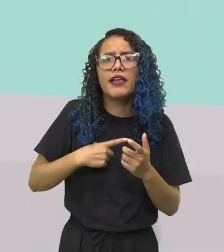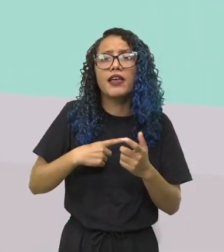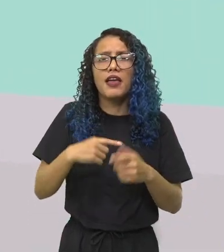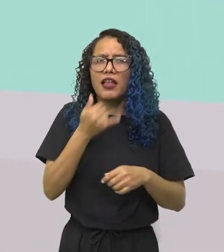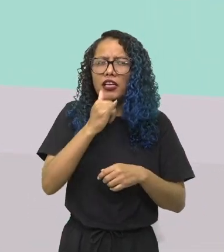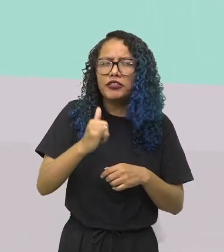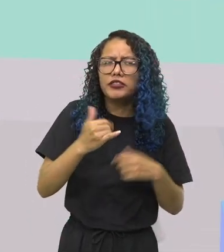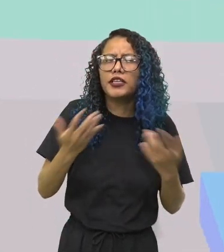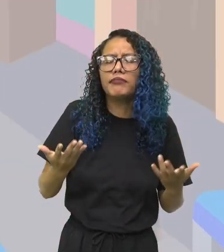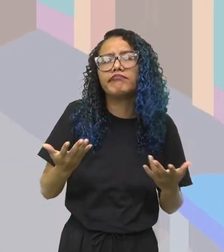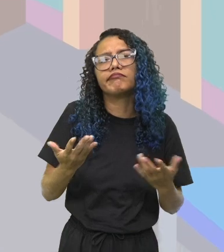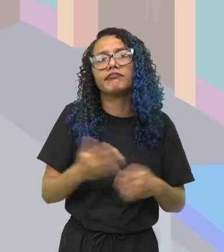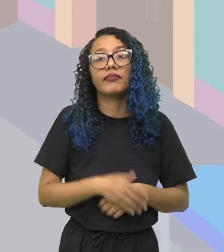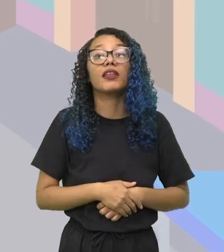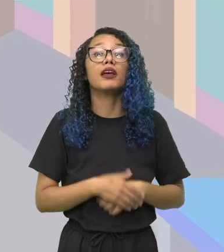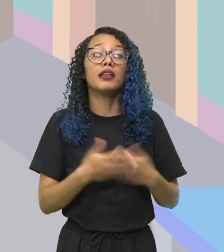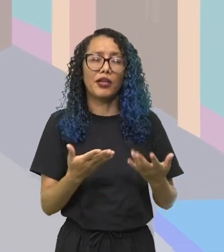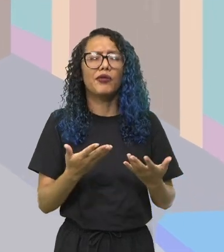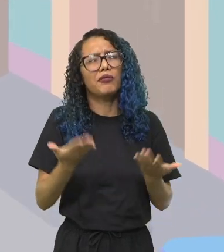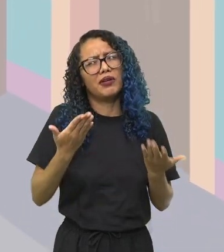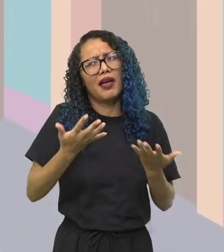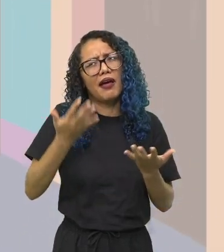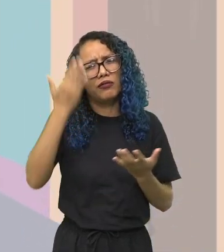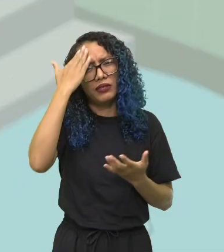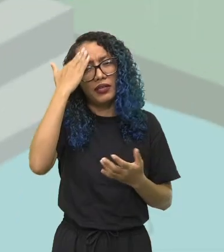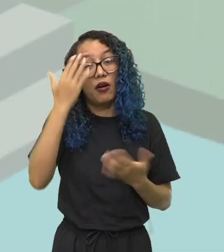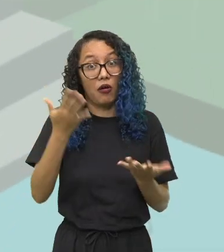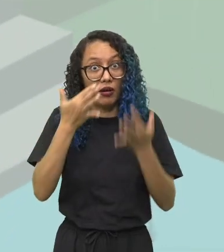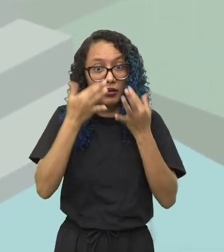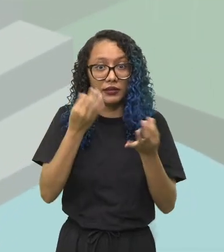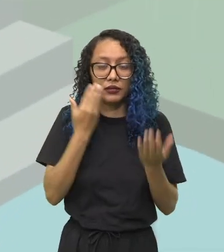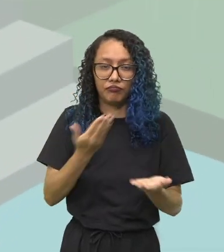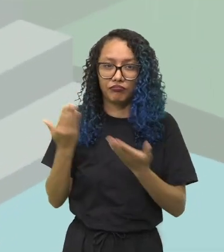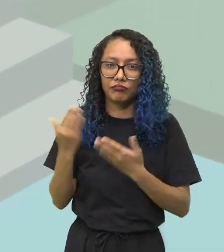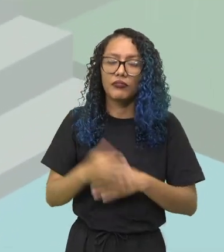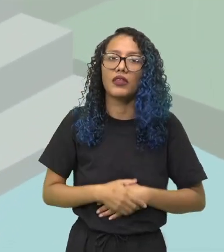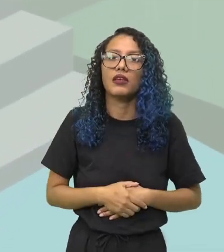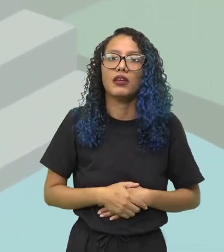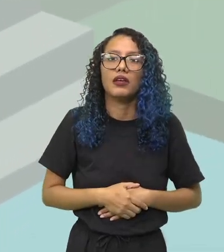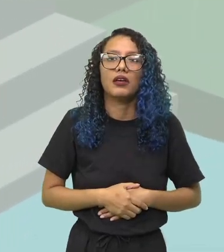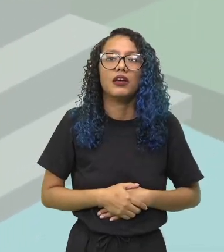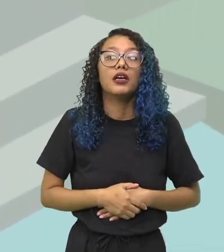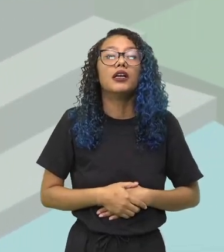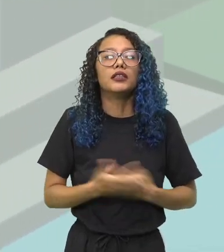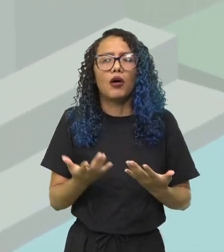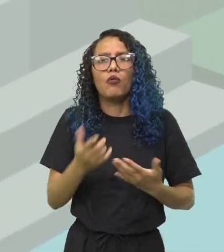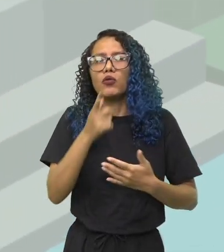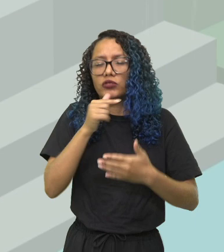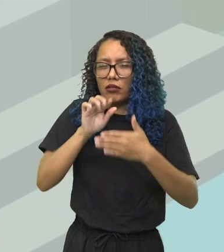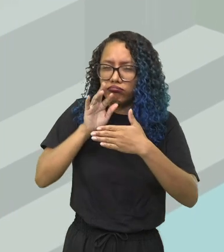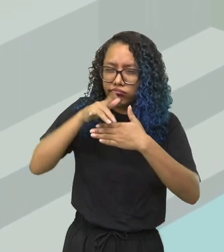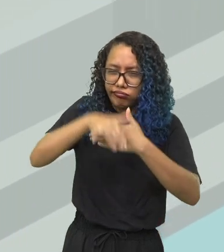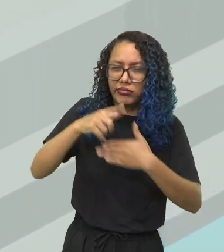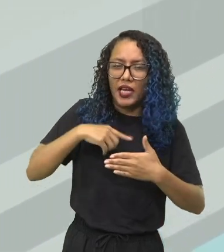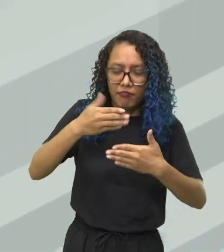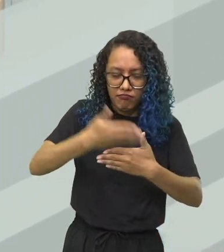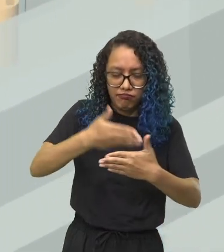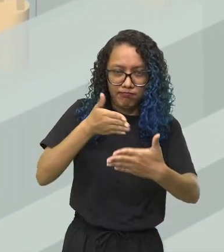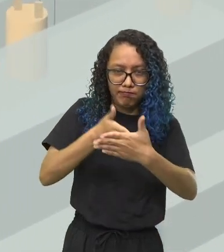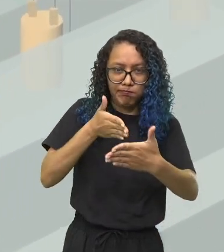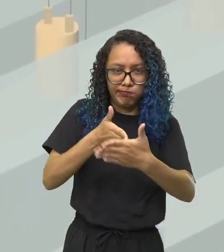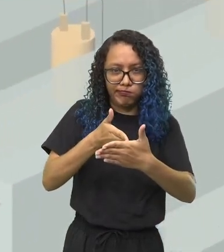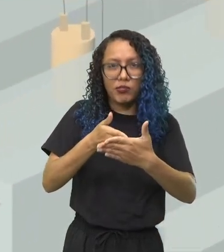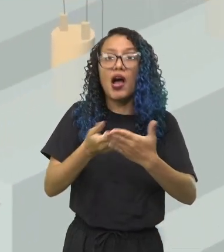entender melhor, professora. Então preste atenção aqui. Nas usinas hidrelétricas, uma barragem armazena água criando um